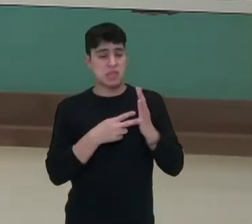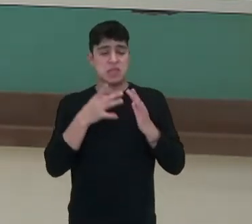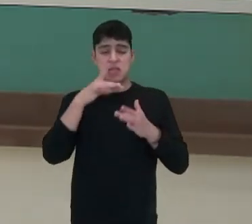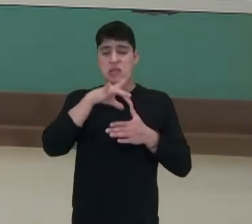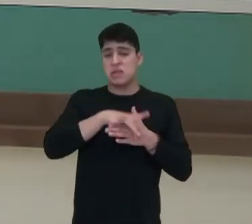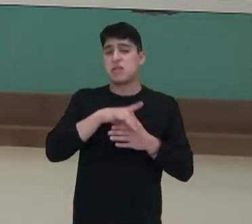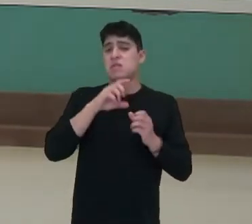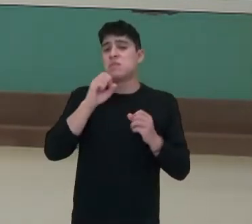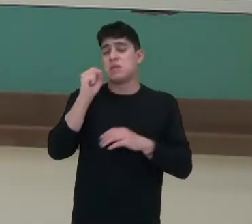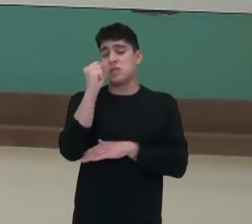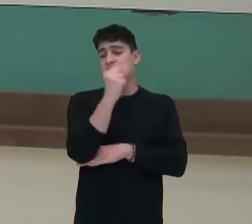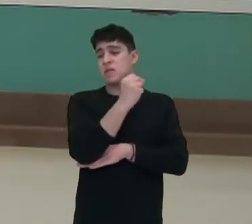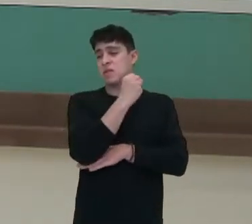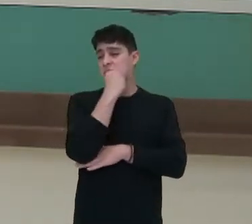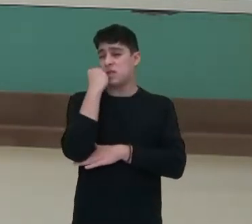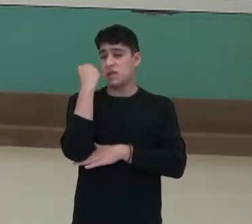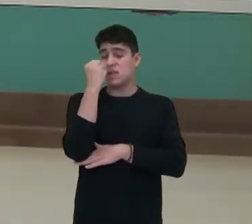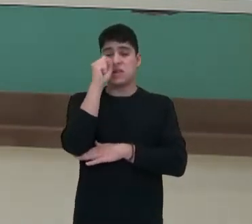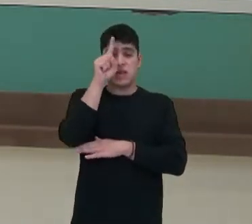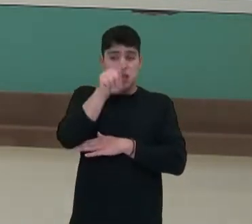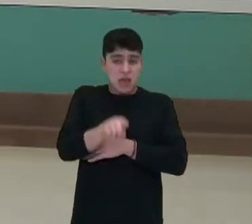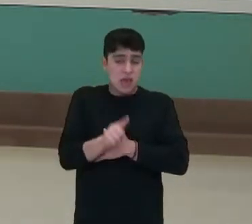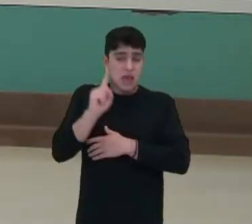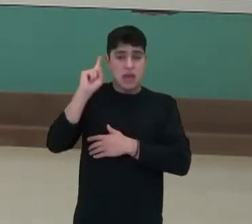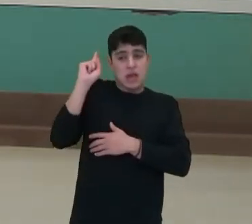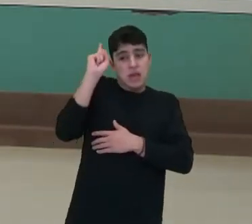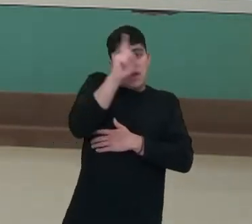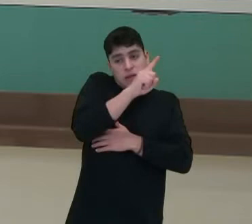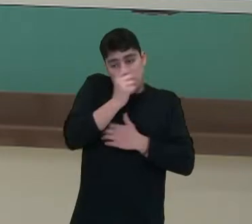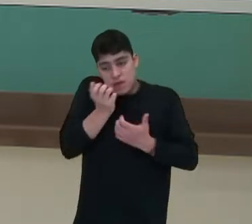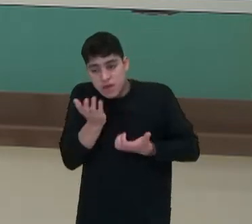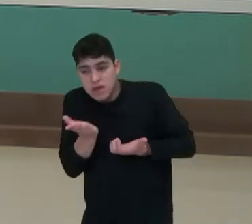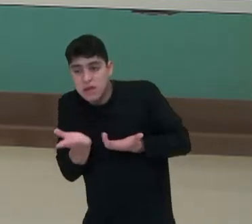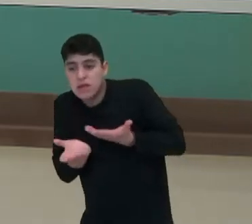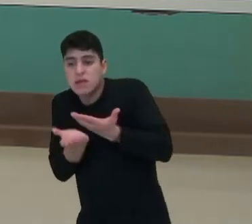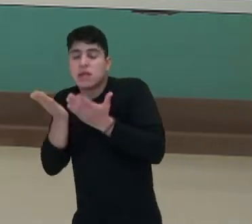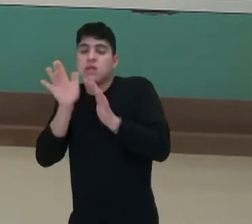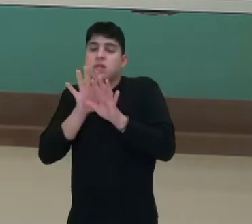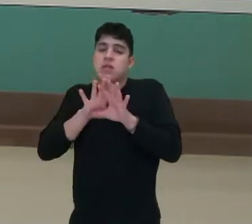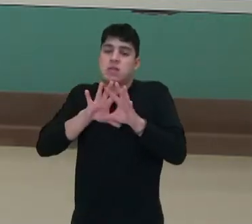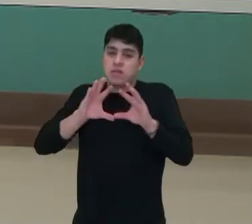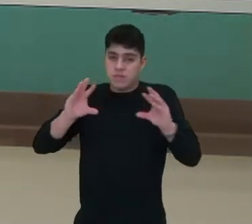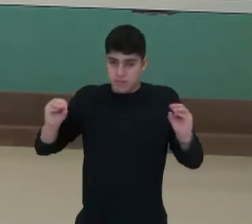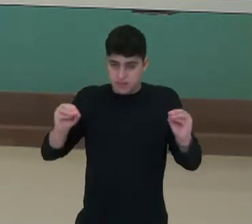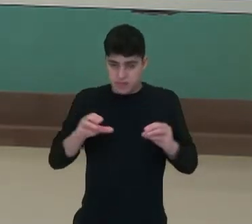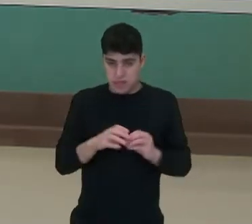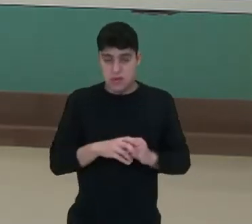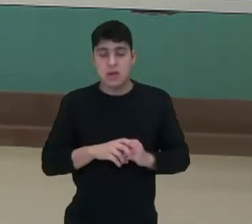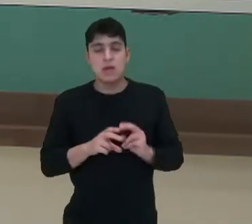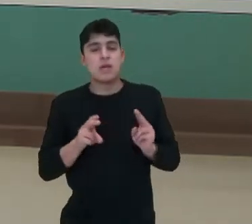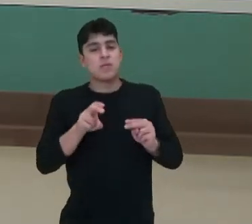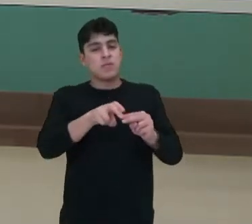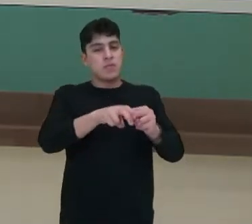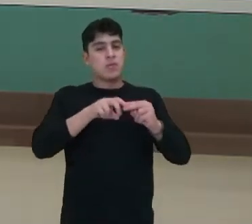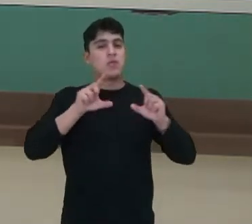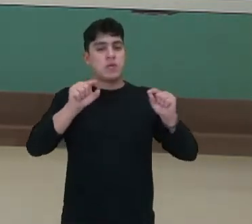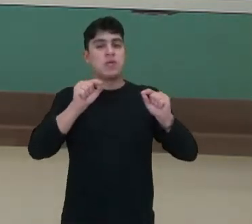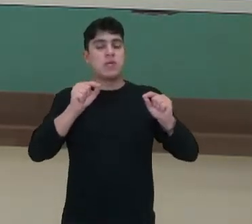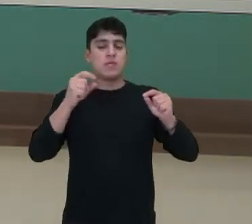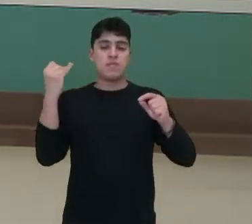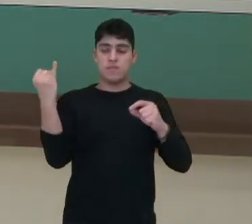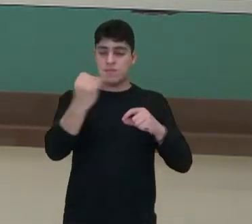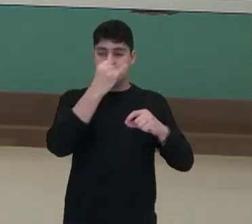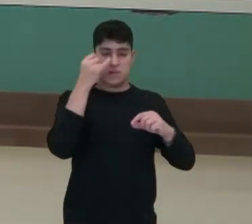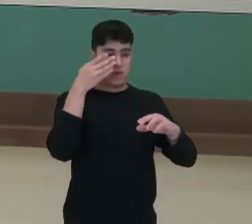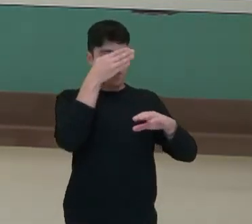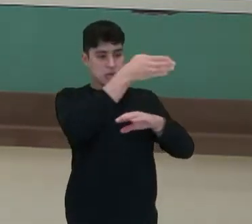e talvez seja difícil tratá-la e até curá-la. Então, por isso é importante ir ao médico.